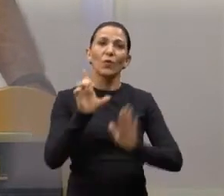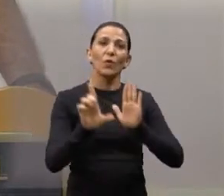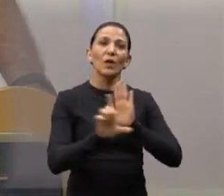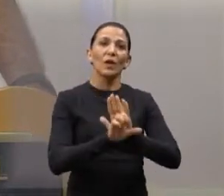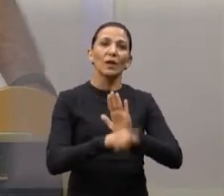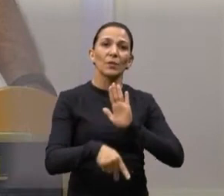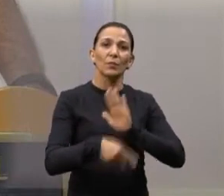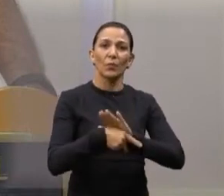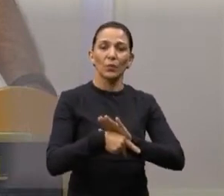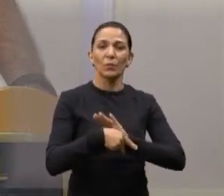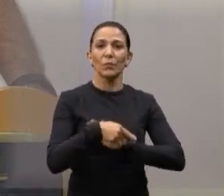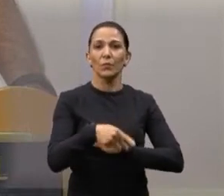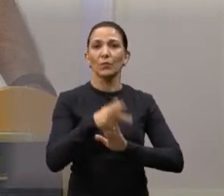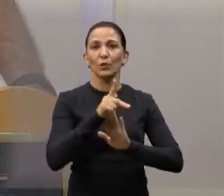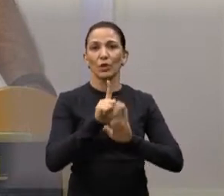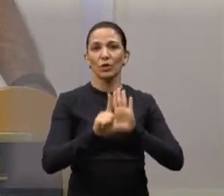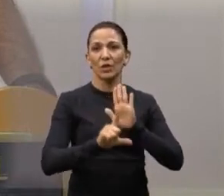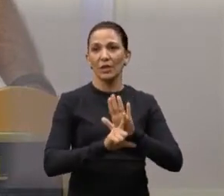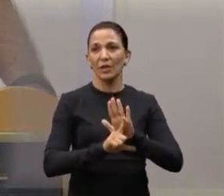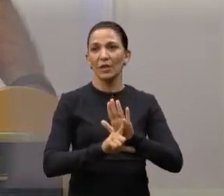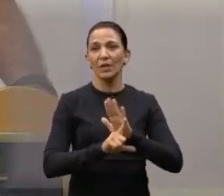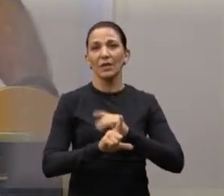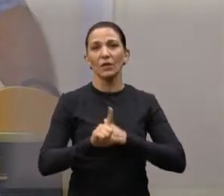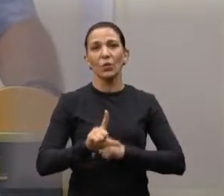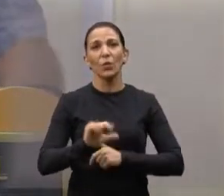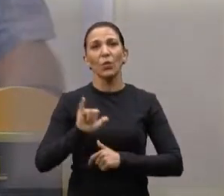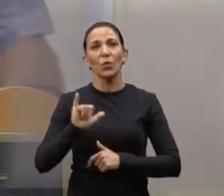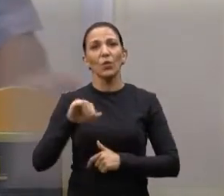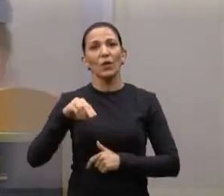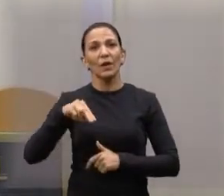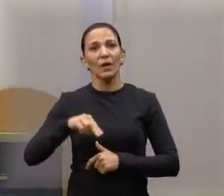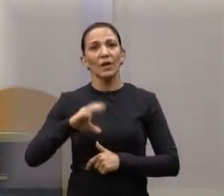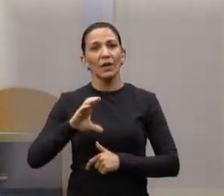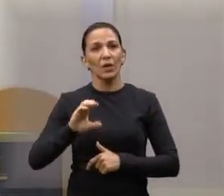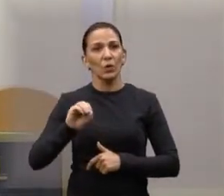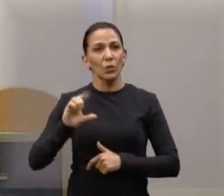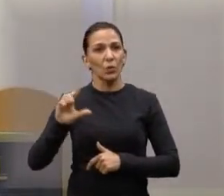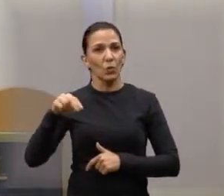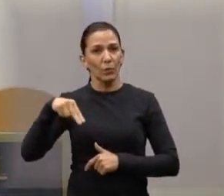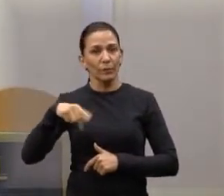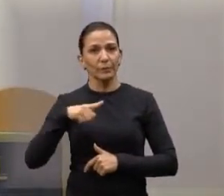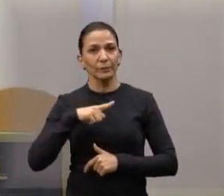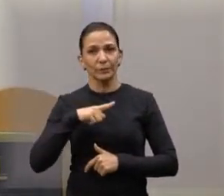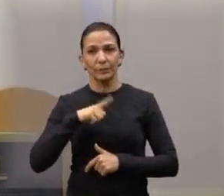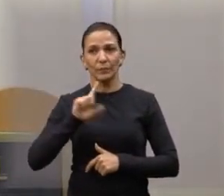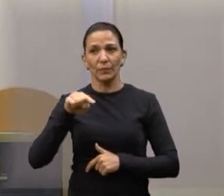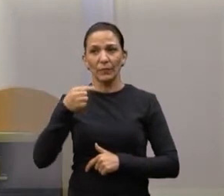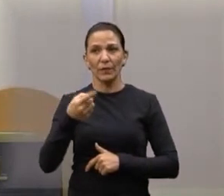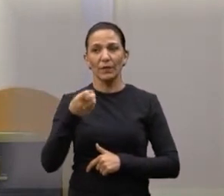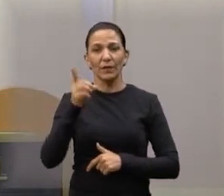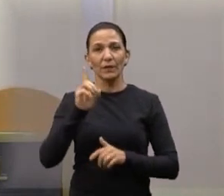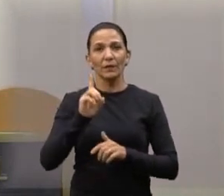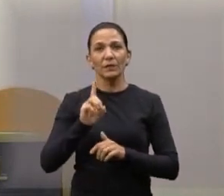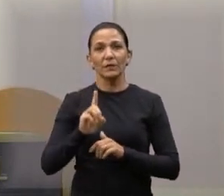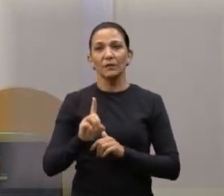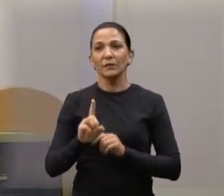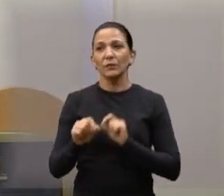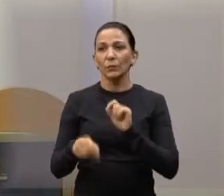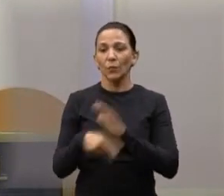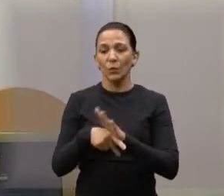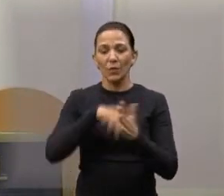PL era o deputado Lincoln TJ. Em São Paulo, o Tarcísio de Freitas sancionou. O PL era o deputado Caio